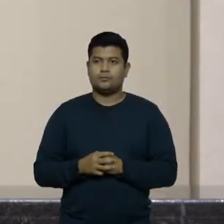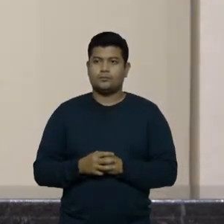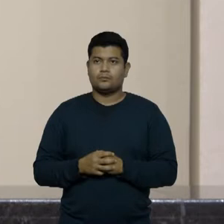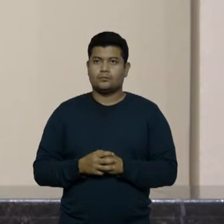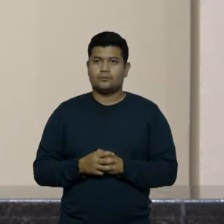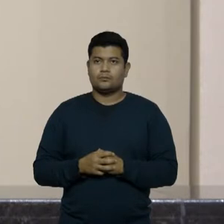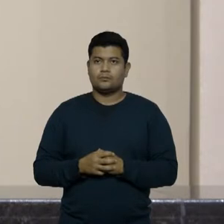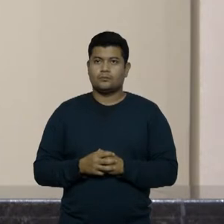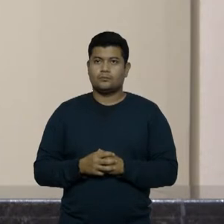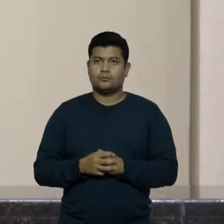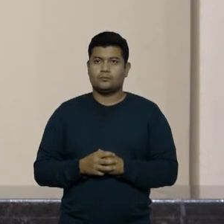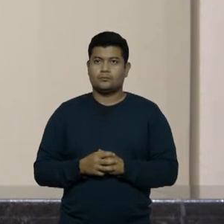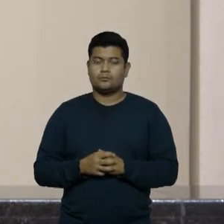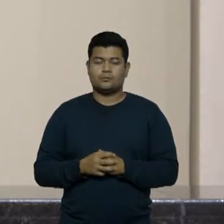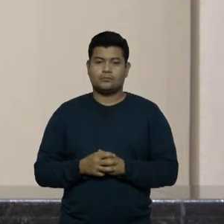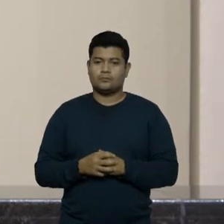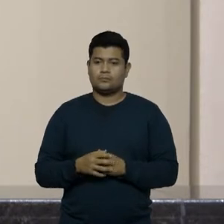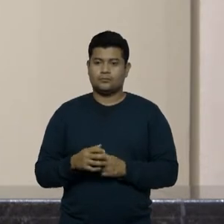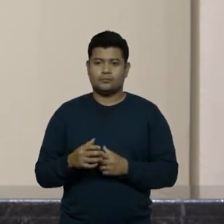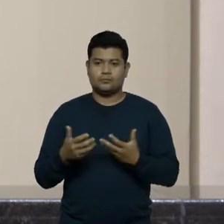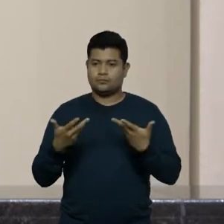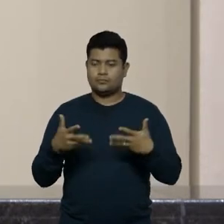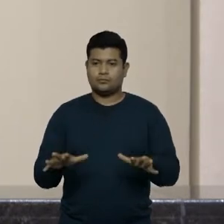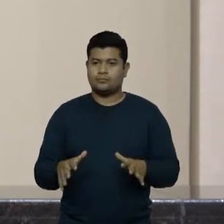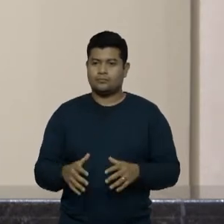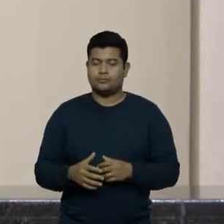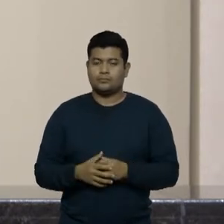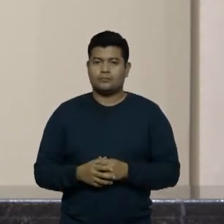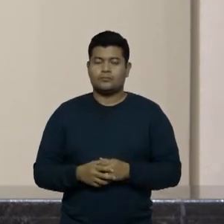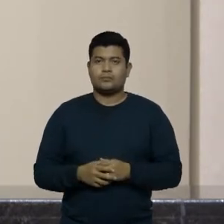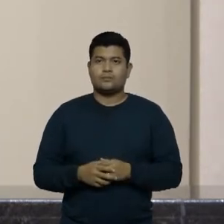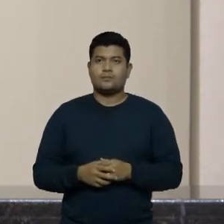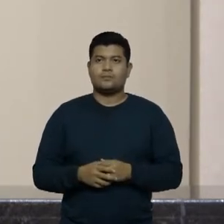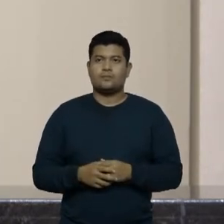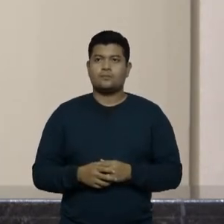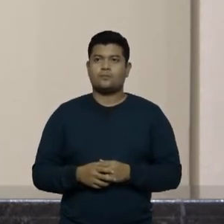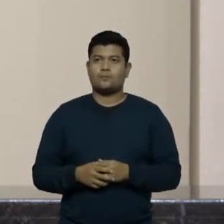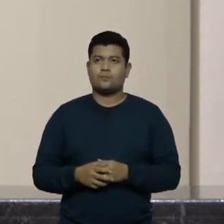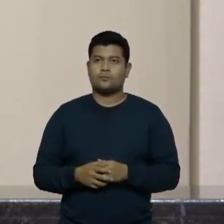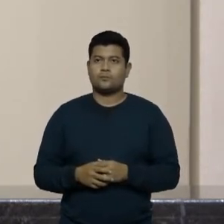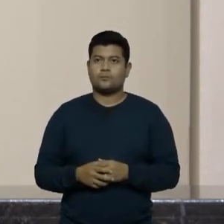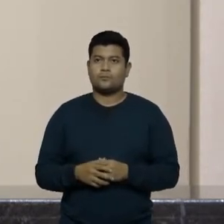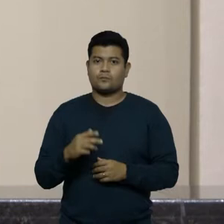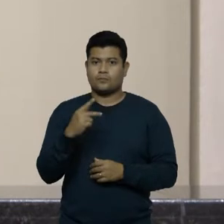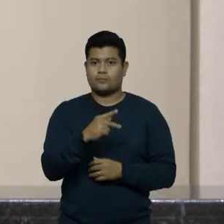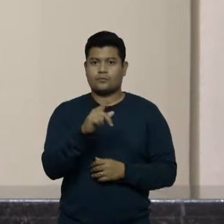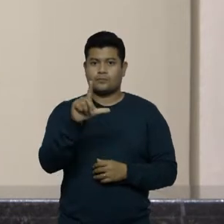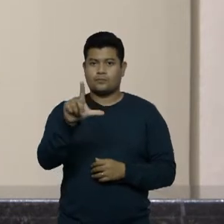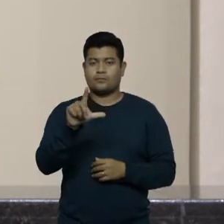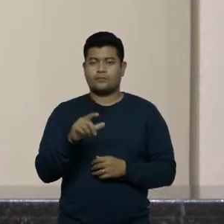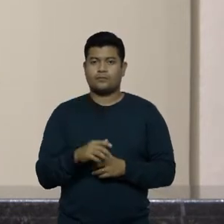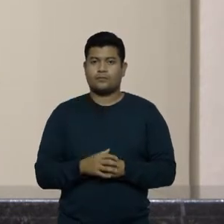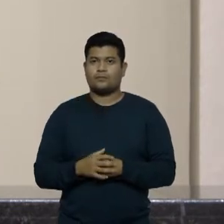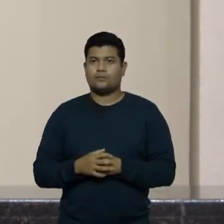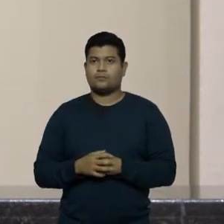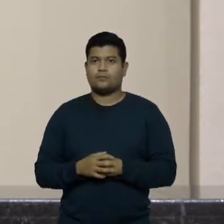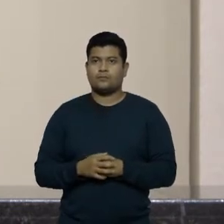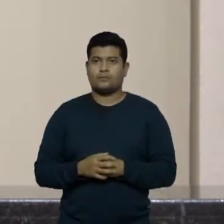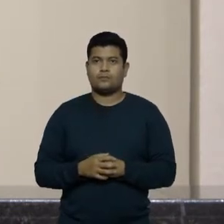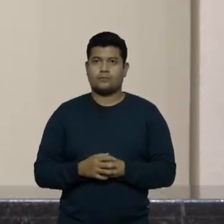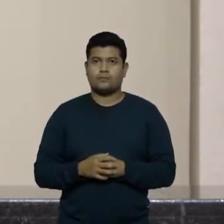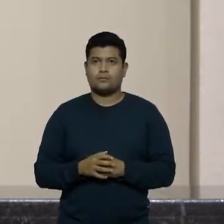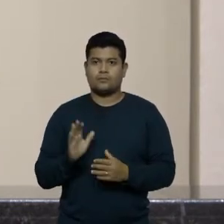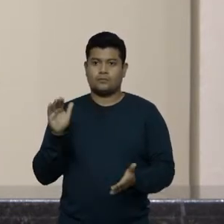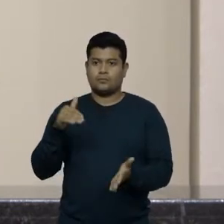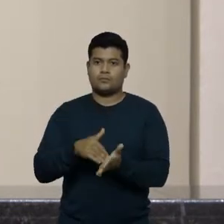a parte do leão ninguém faz o uso da palavra então o pele partido do pele